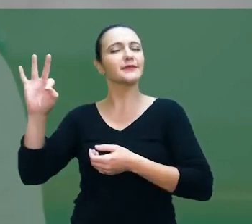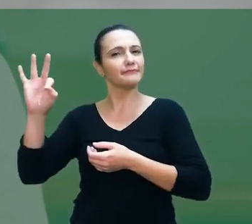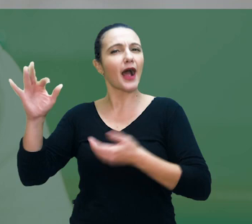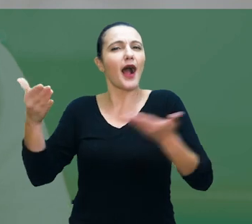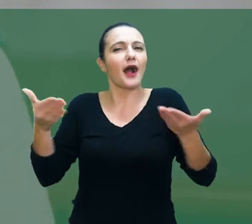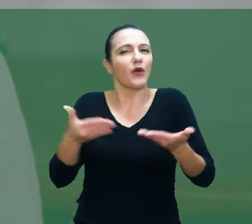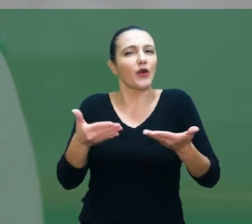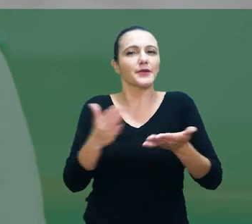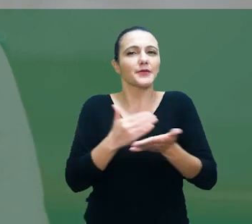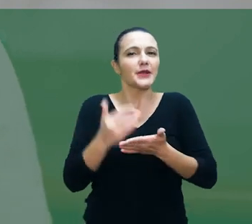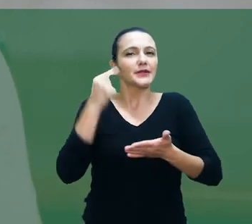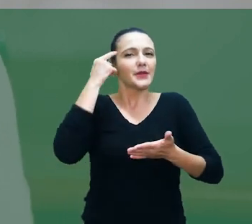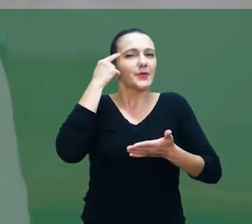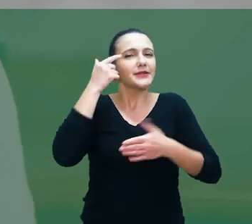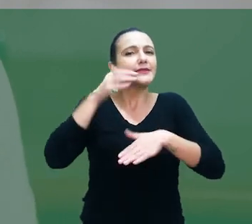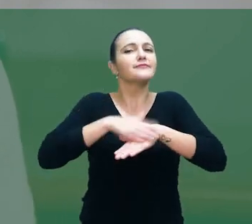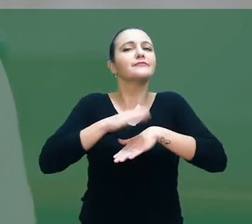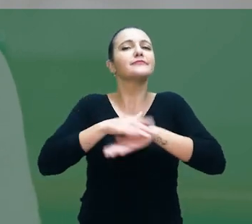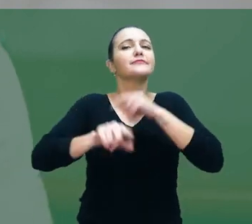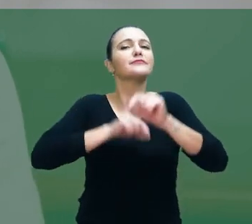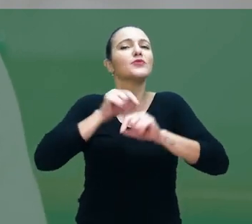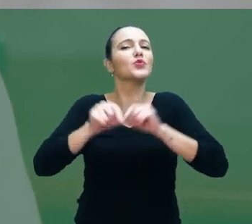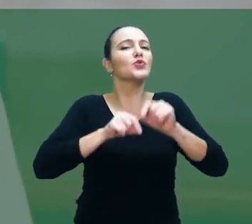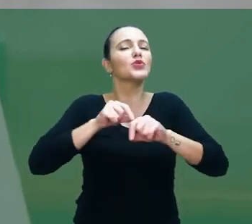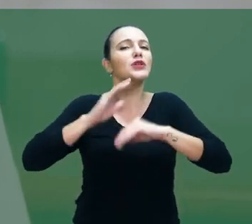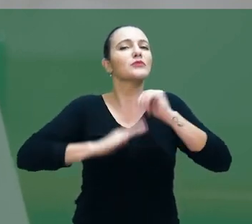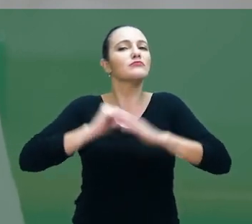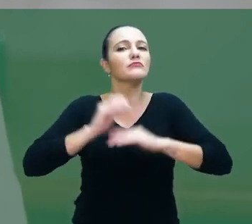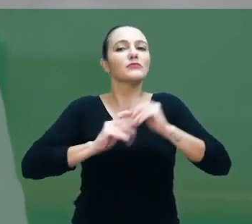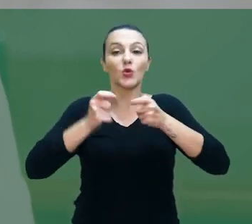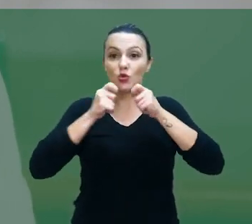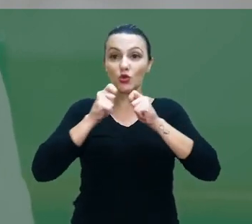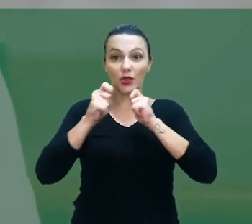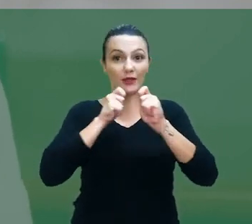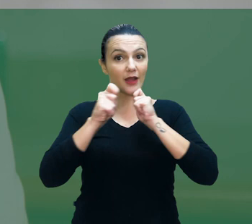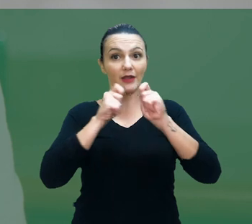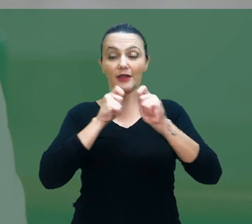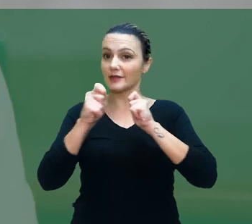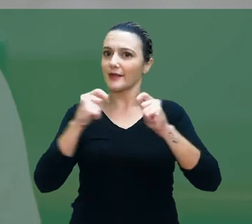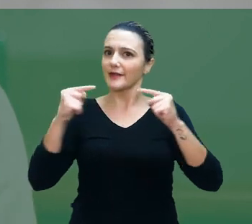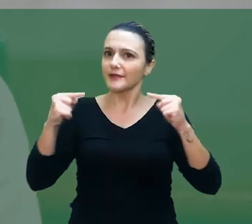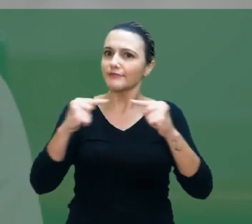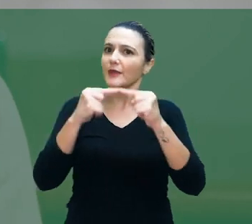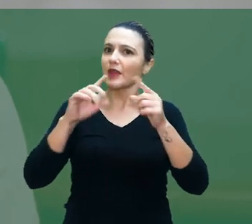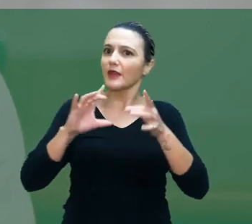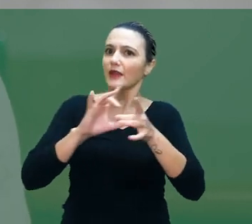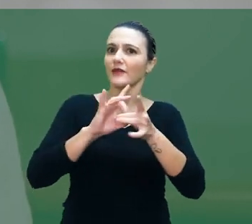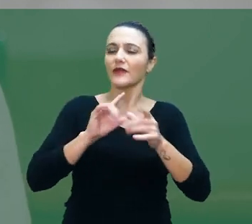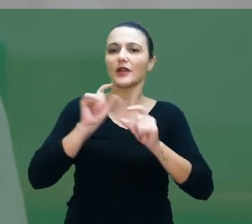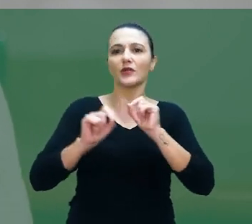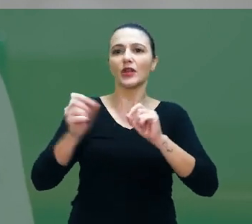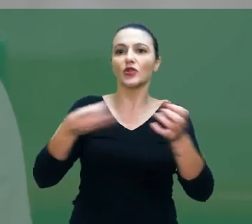fazer um jornalista e até a dar a essa atividade do jornalista, que teve a ver com as inovações tecnológicas,